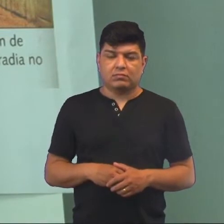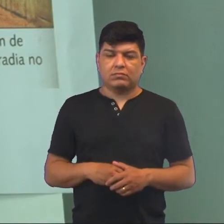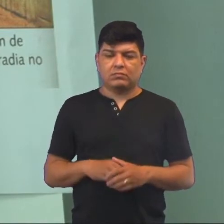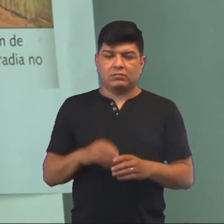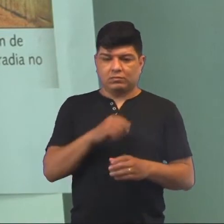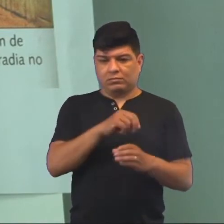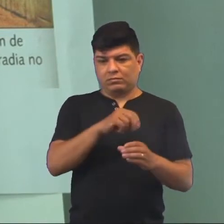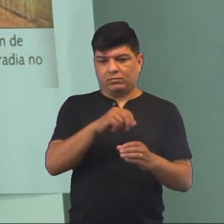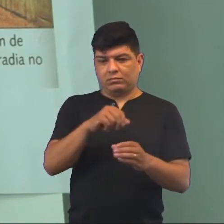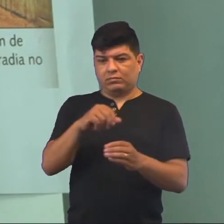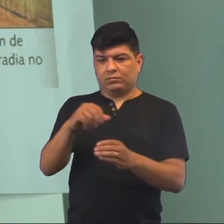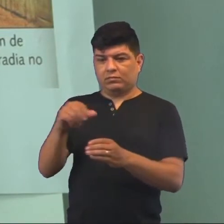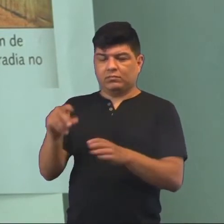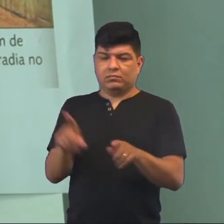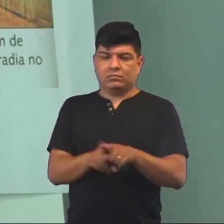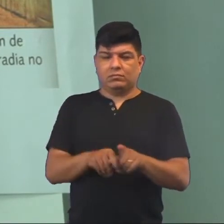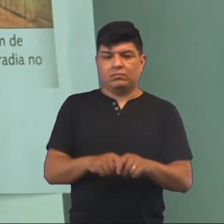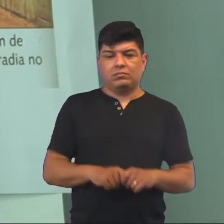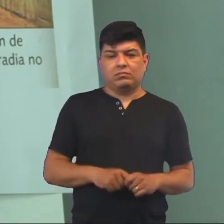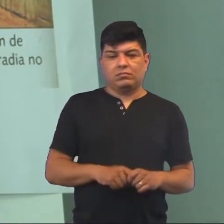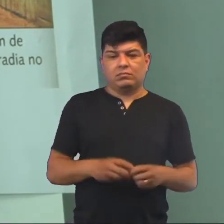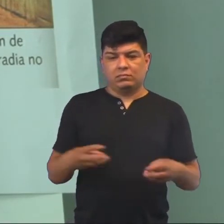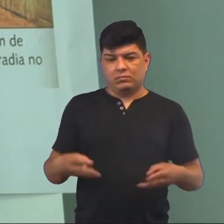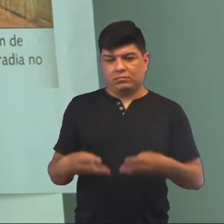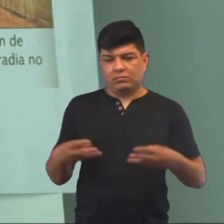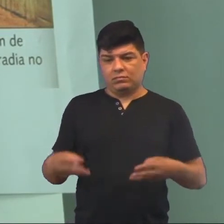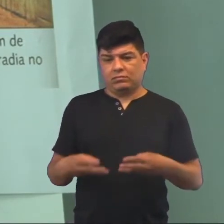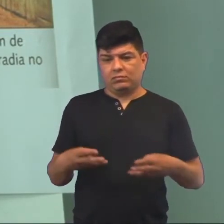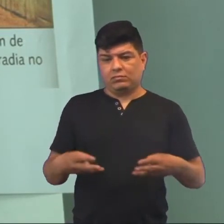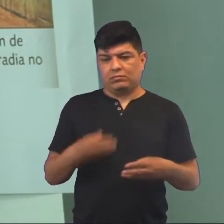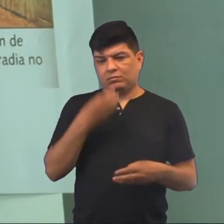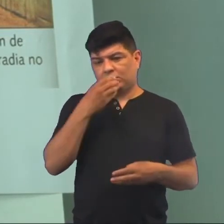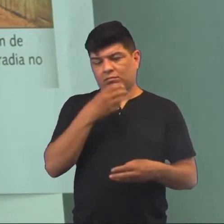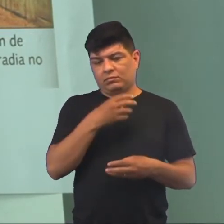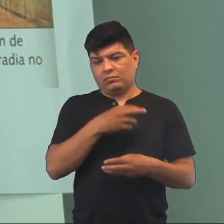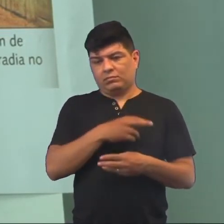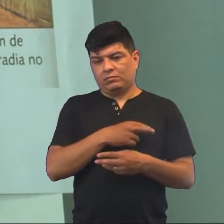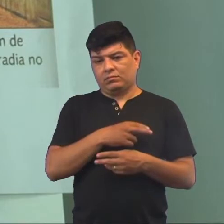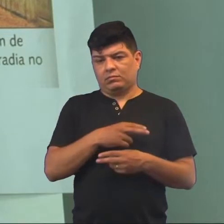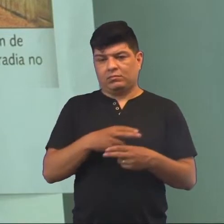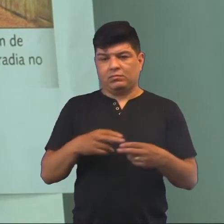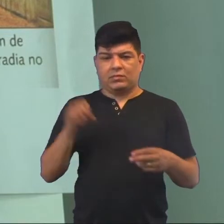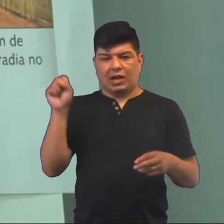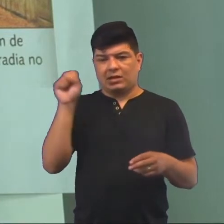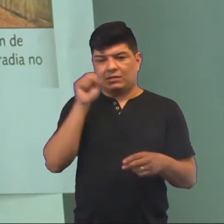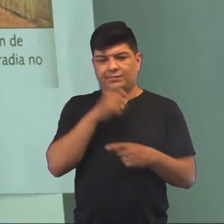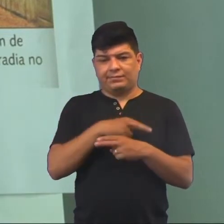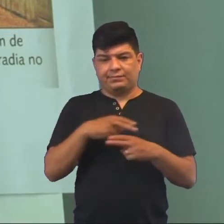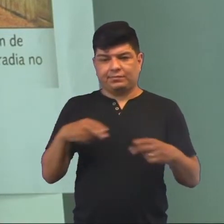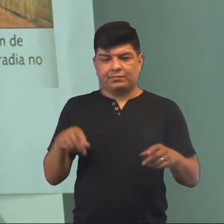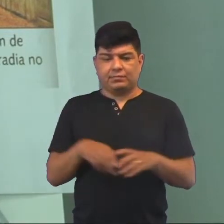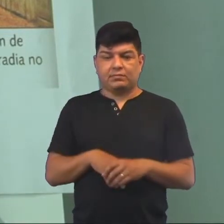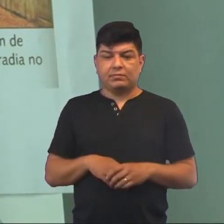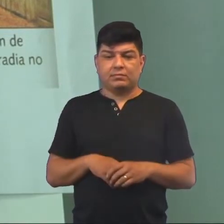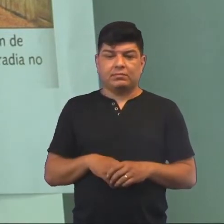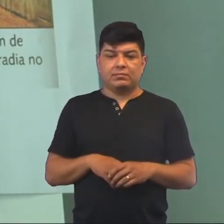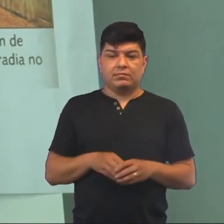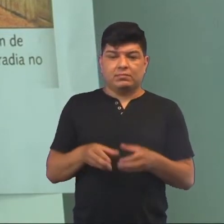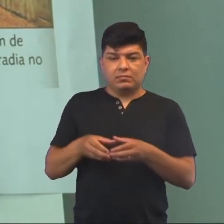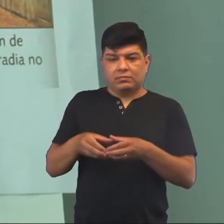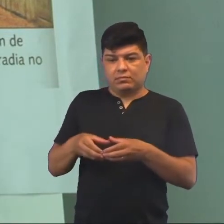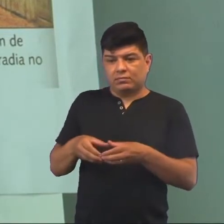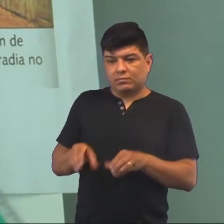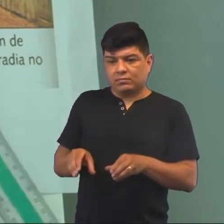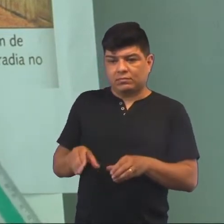falei, que já passaram por essa transformação na indústria, e aqui as frutas, os legumes e verduras, perdão. Aqui nós temos os